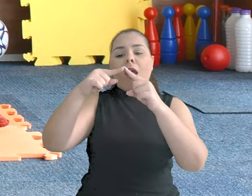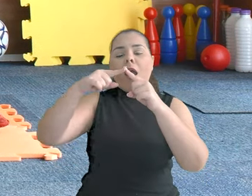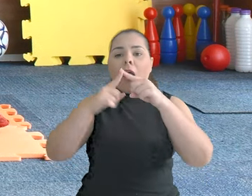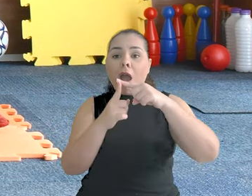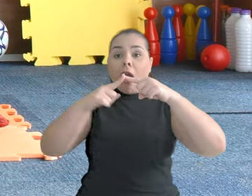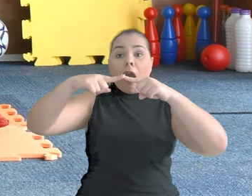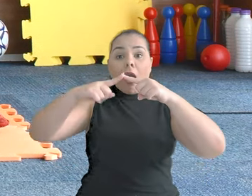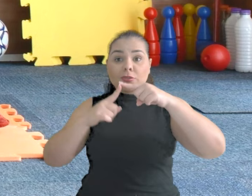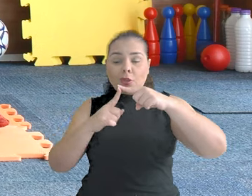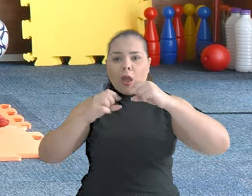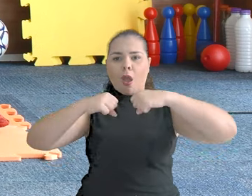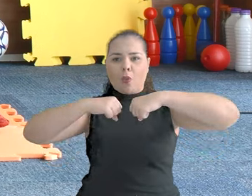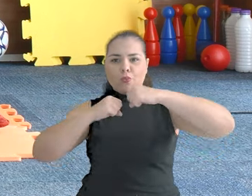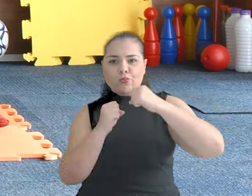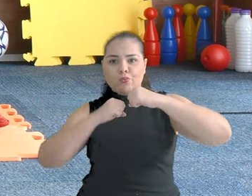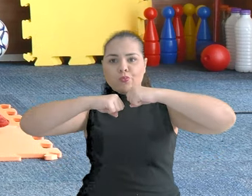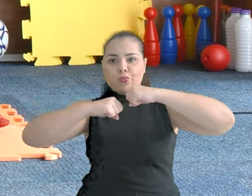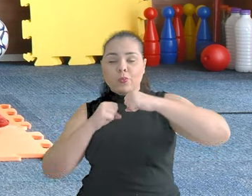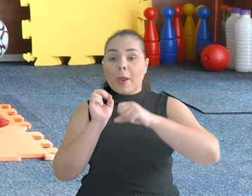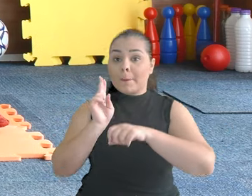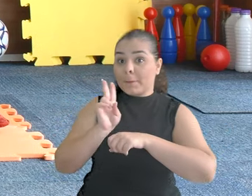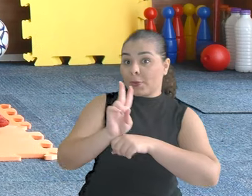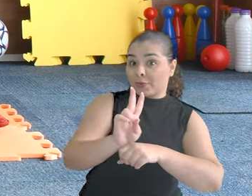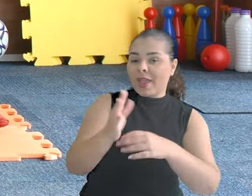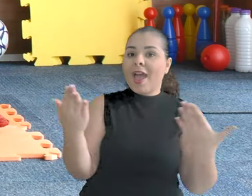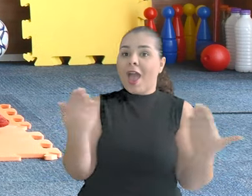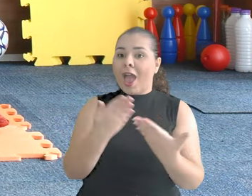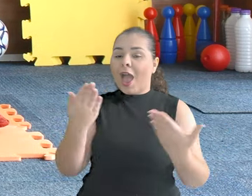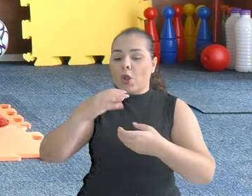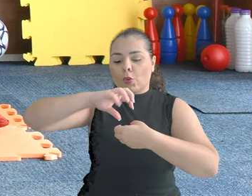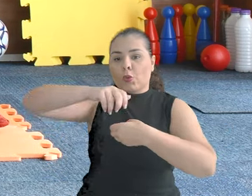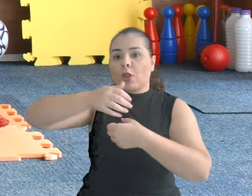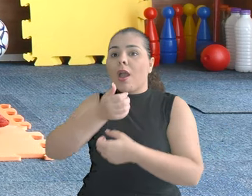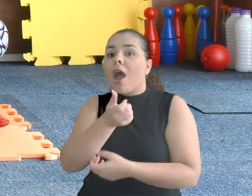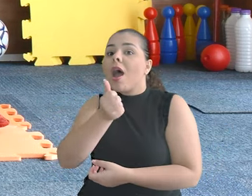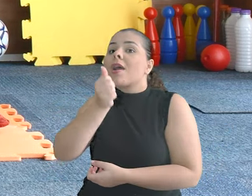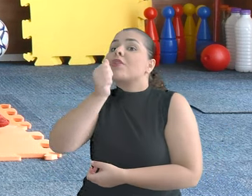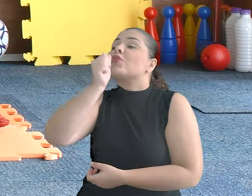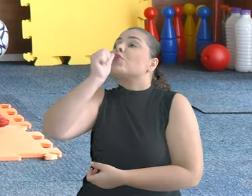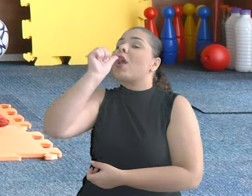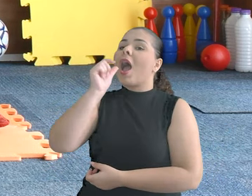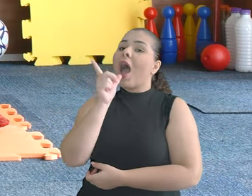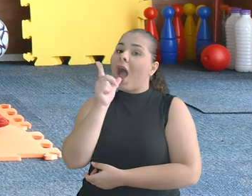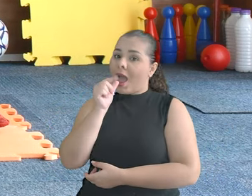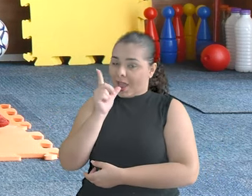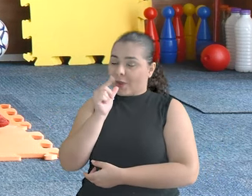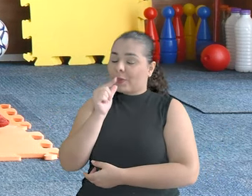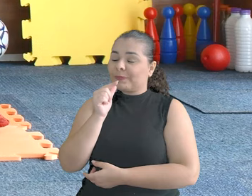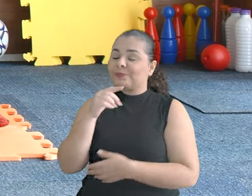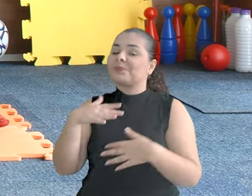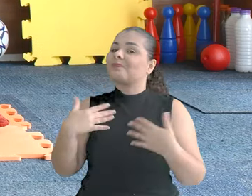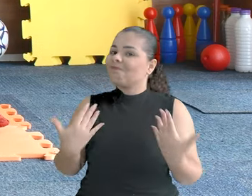que é mais gostoso mais confortável movimento eu vou tomar um carinho de água